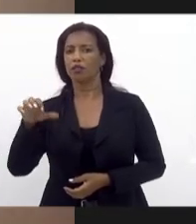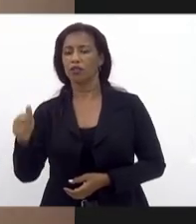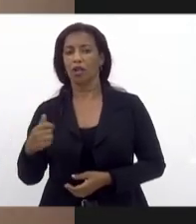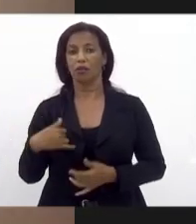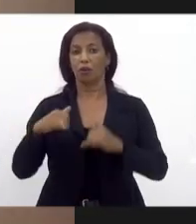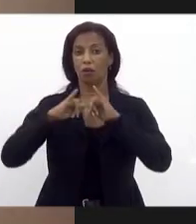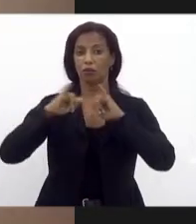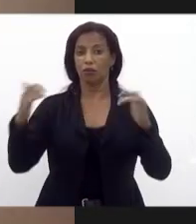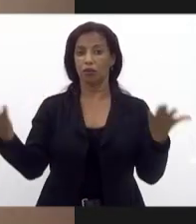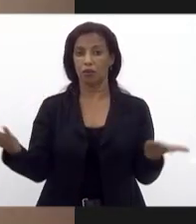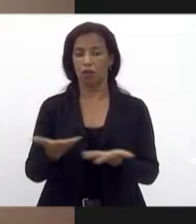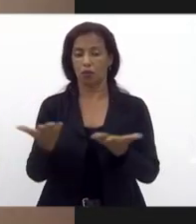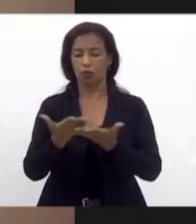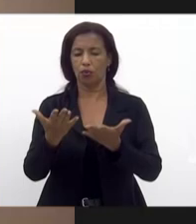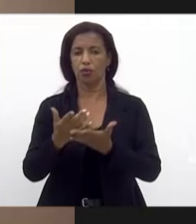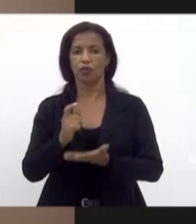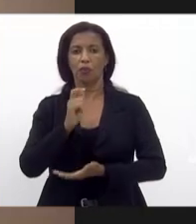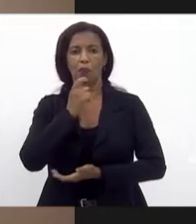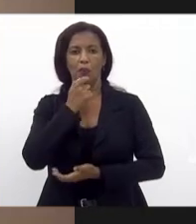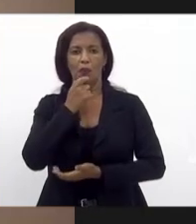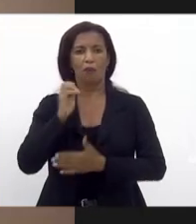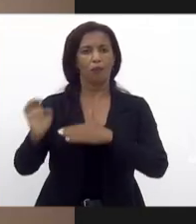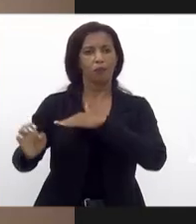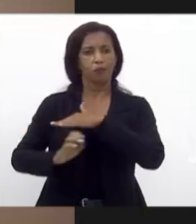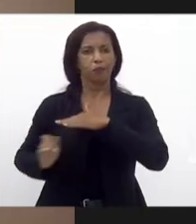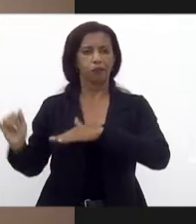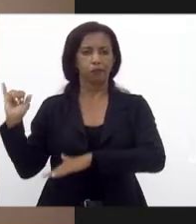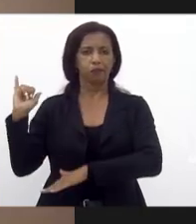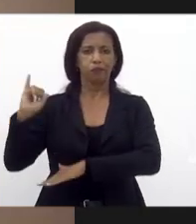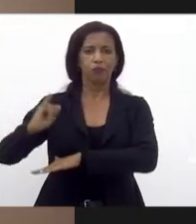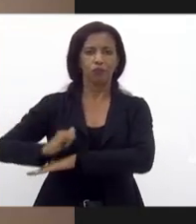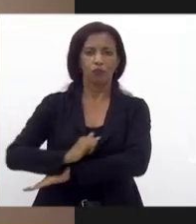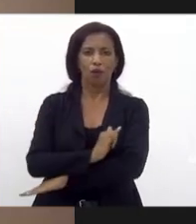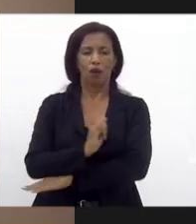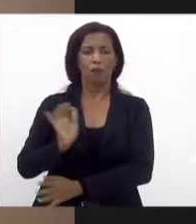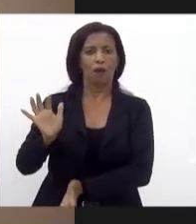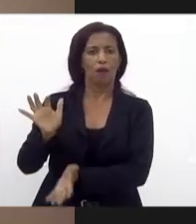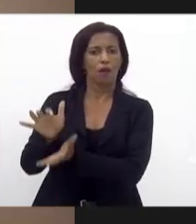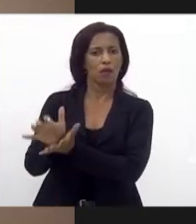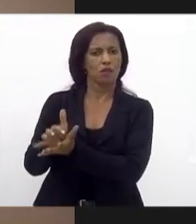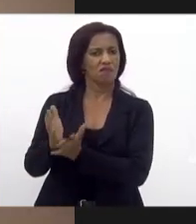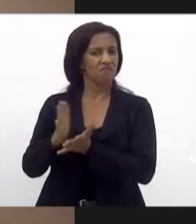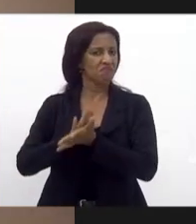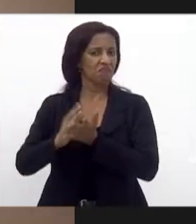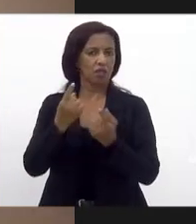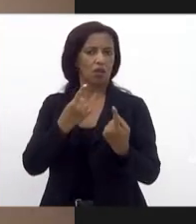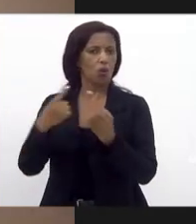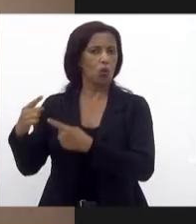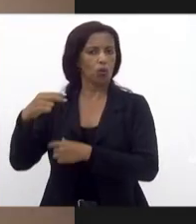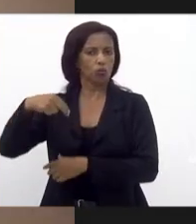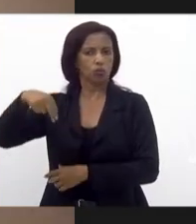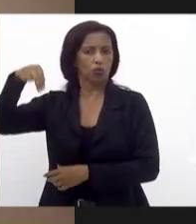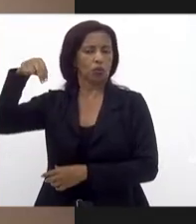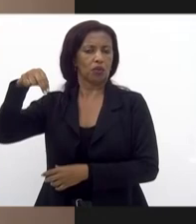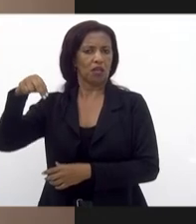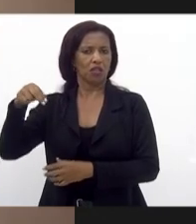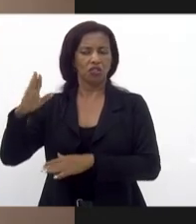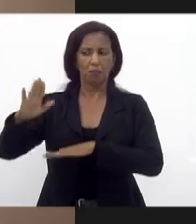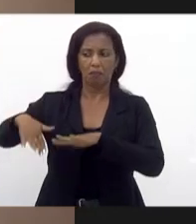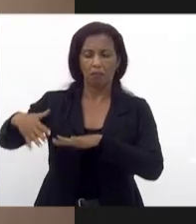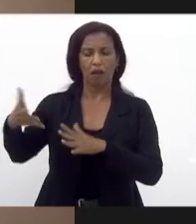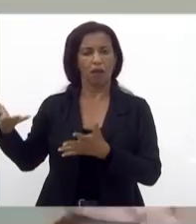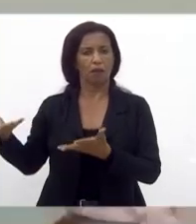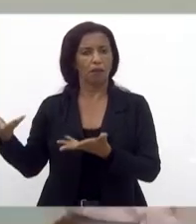está levando a Emirates para voar para o Recife, né? Nada contra o Nordeste, praias lindas,